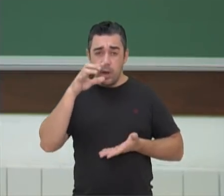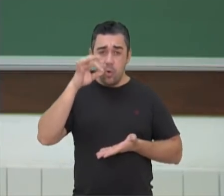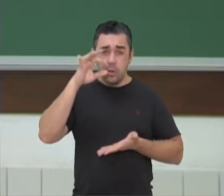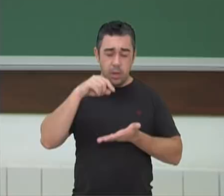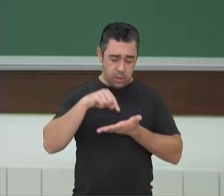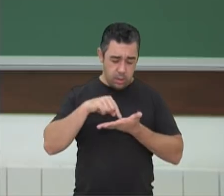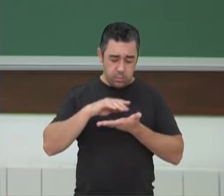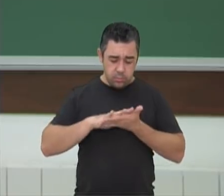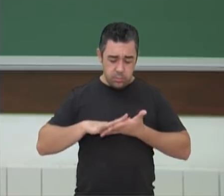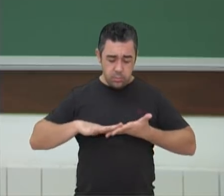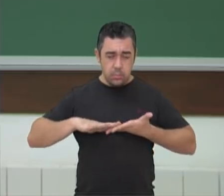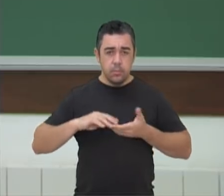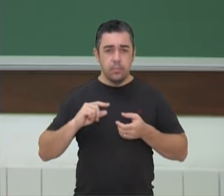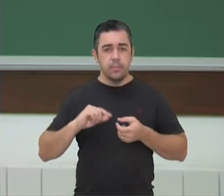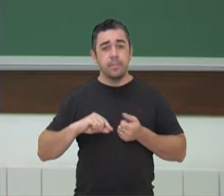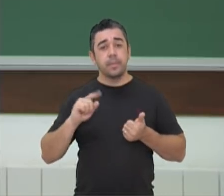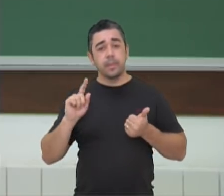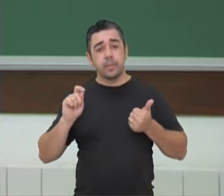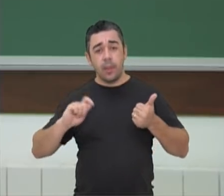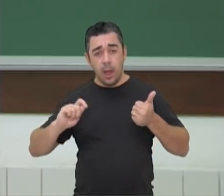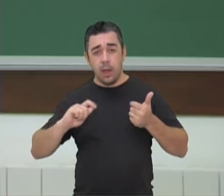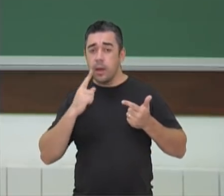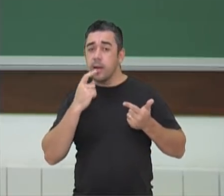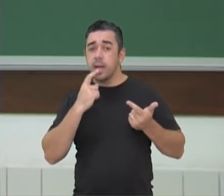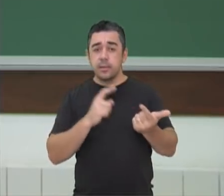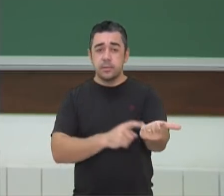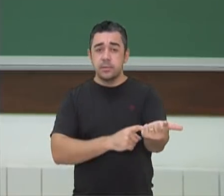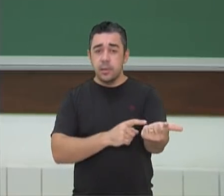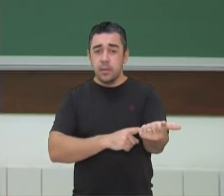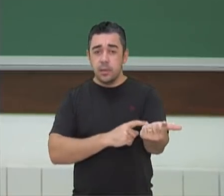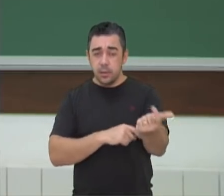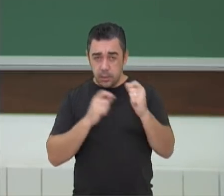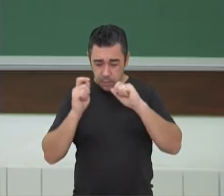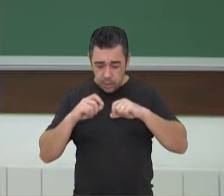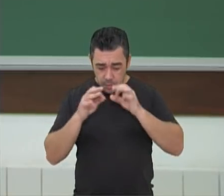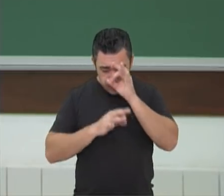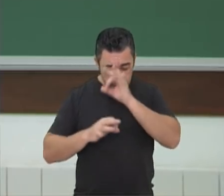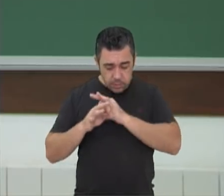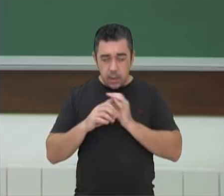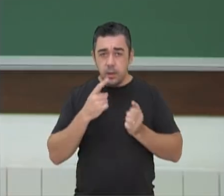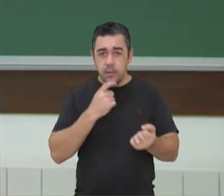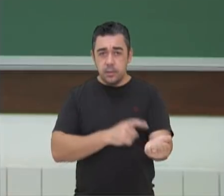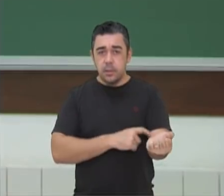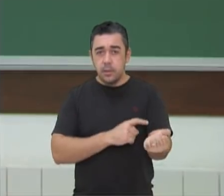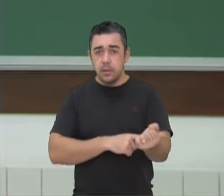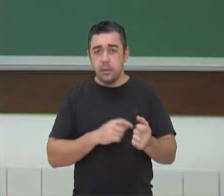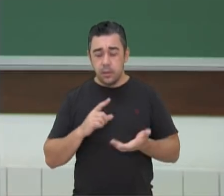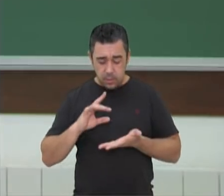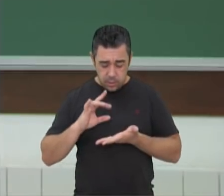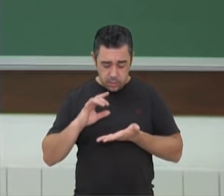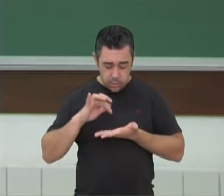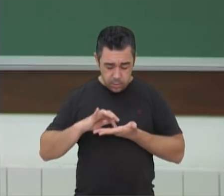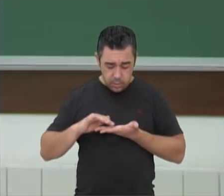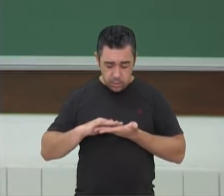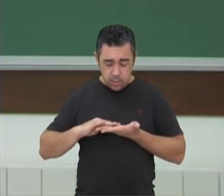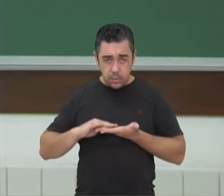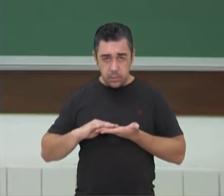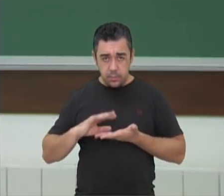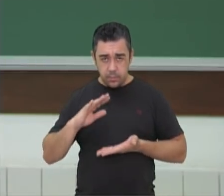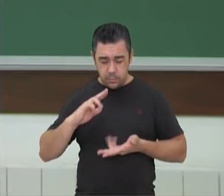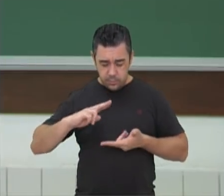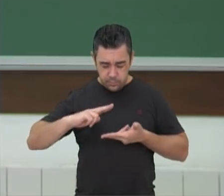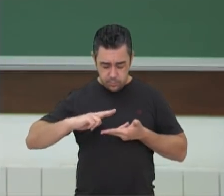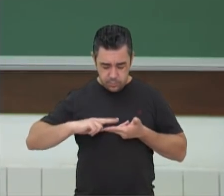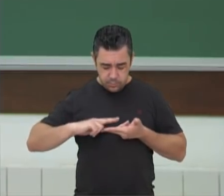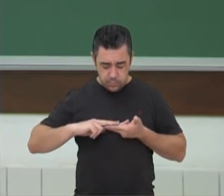protozoário. Eu posso pôr uma gota de sangue, onde eu posso visualizar as células sanguíneas. Então, eu coloco esse